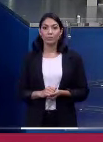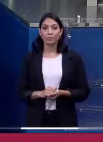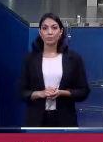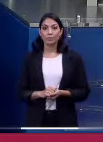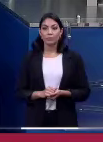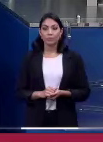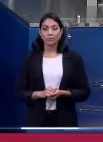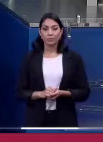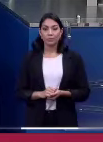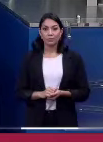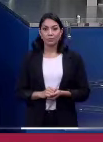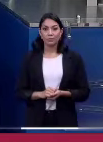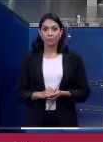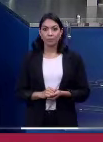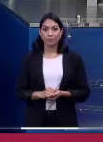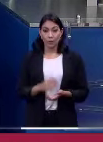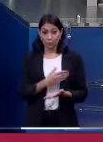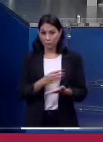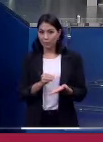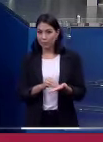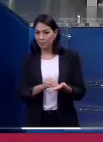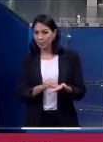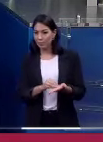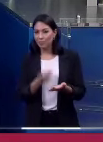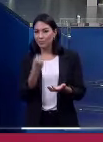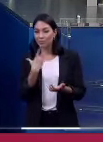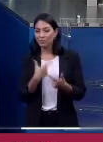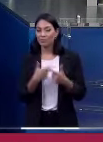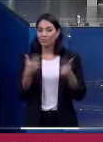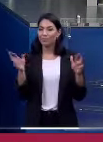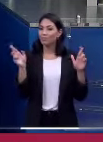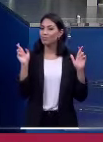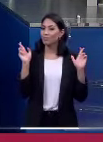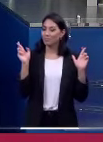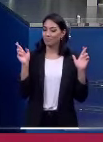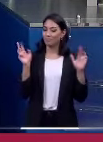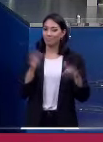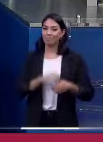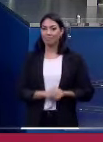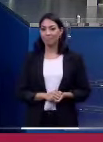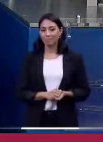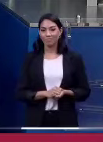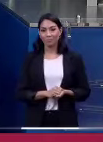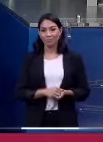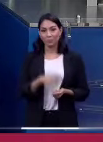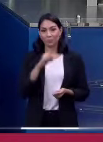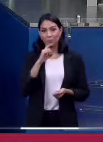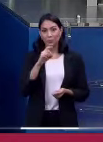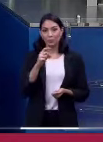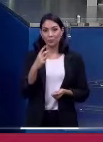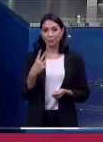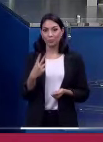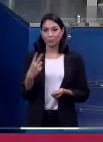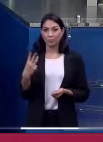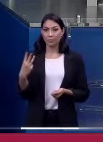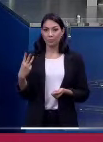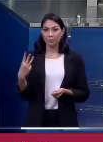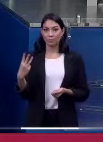25, começou marcando boa sorte, estamos na torcida, bola verde número 23,